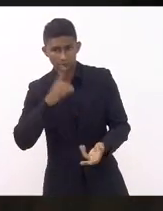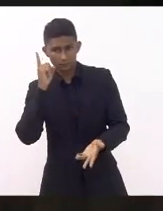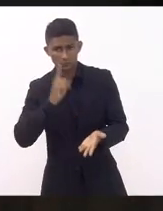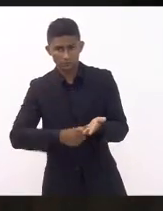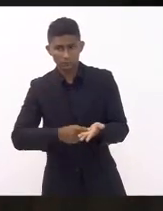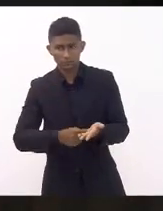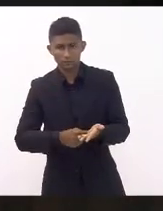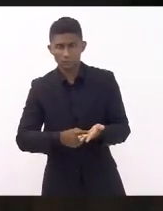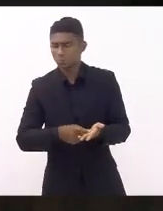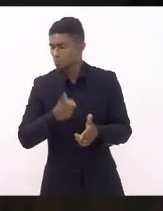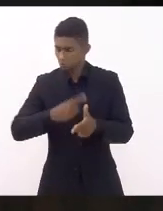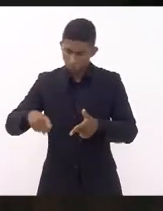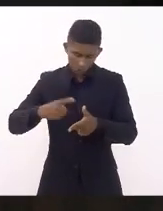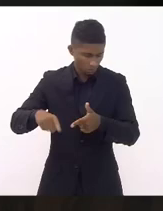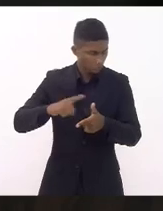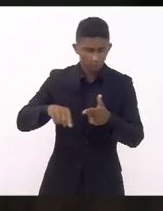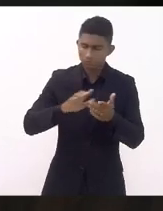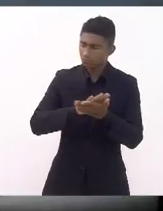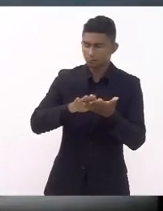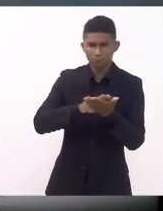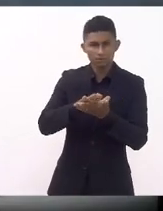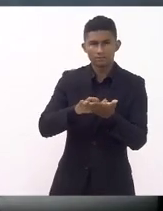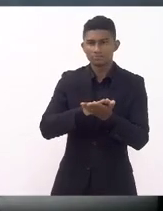no problema.